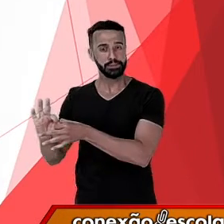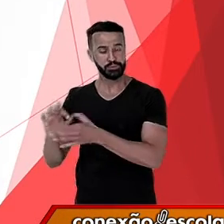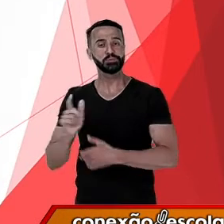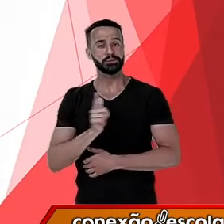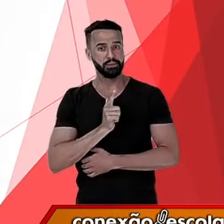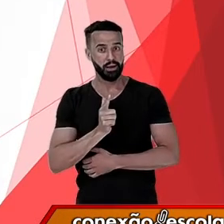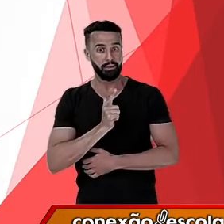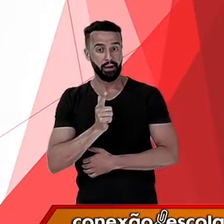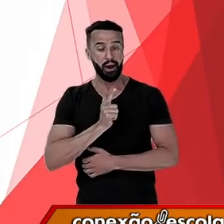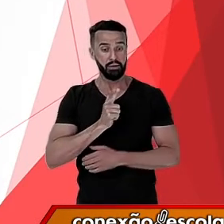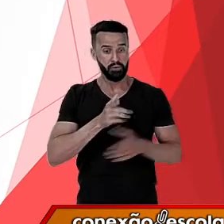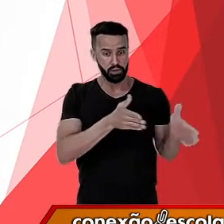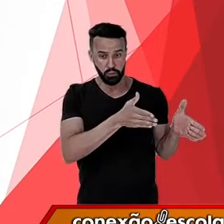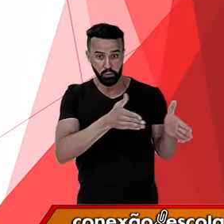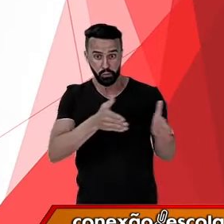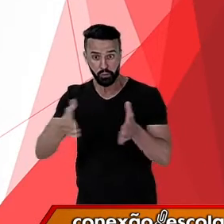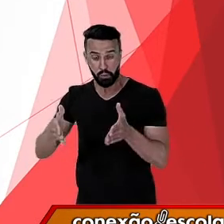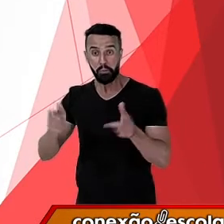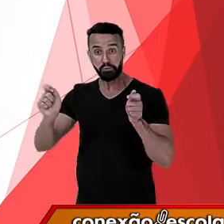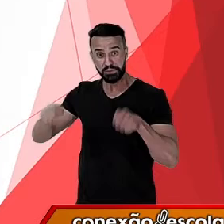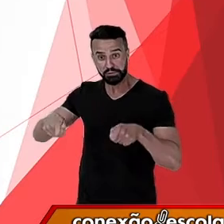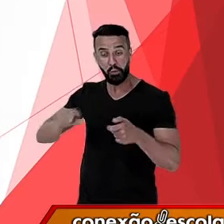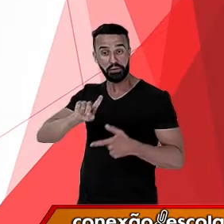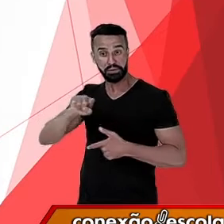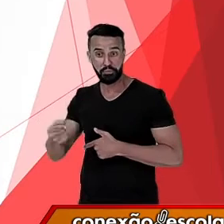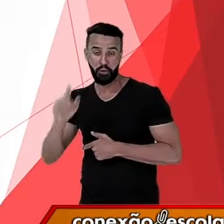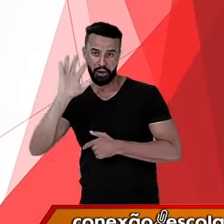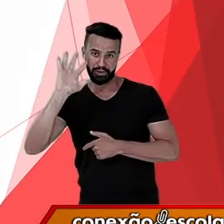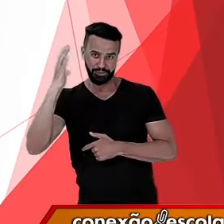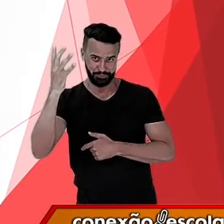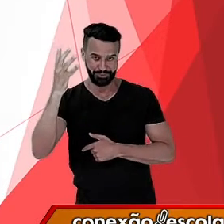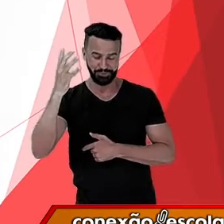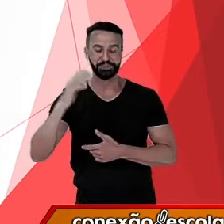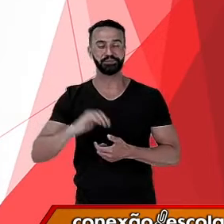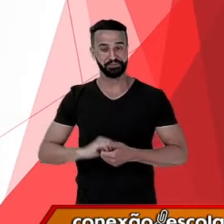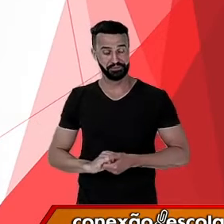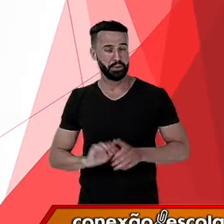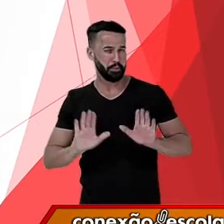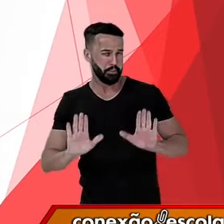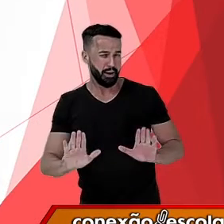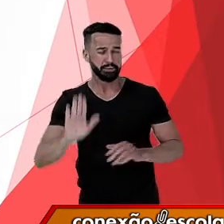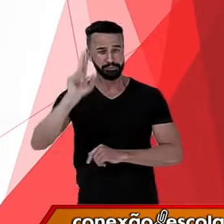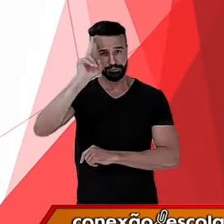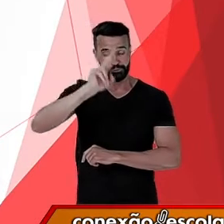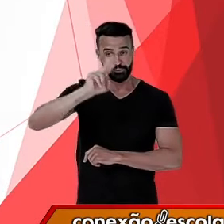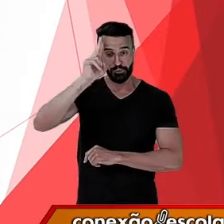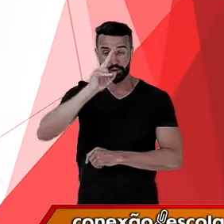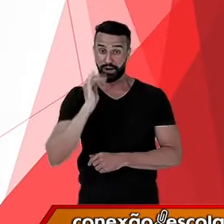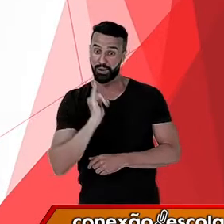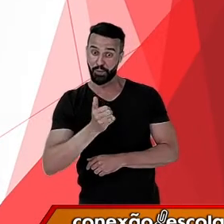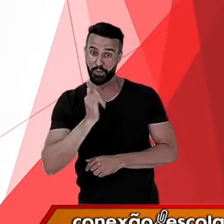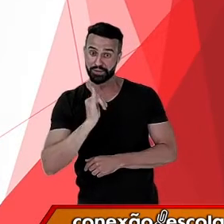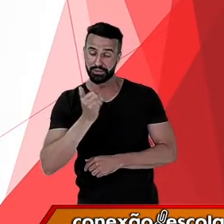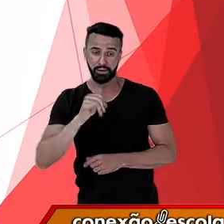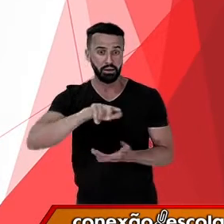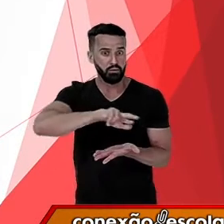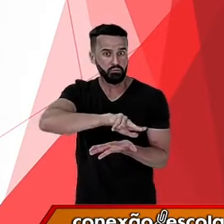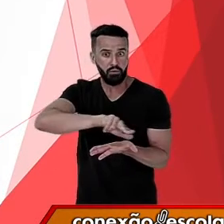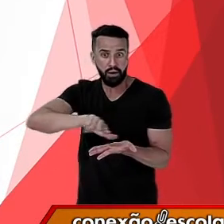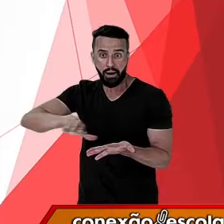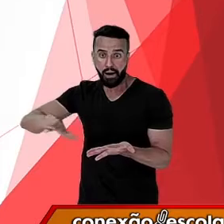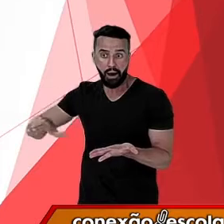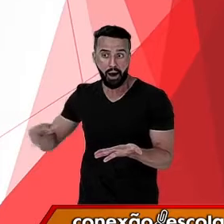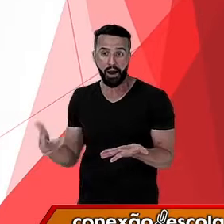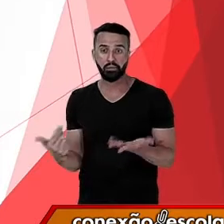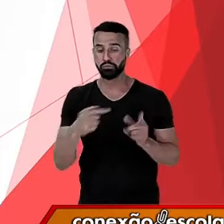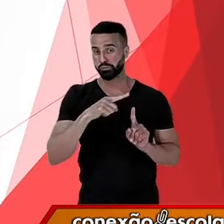ser resolvidos posteriormente. Acontece que essas histórias podem ser contadas de diversas maneiras.